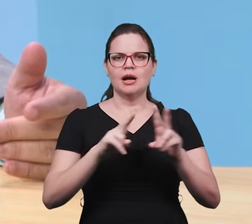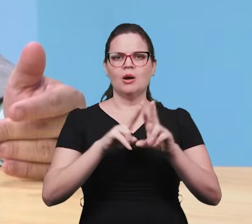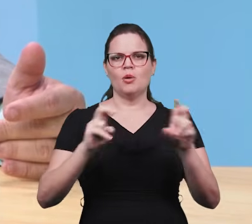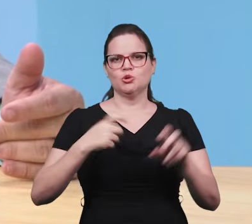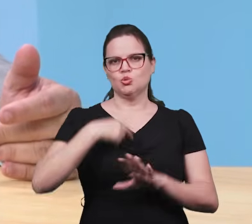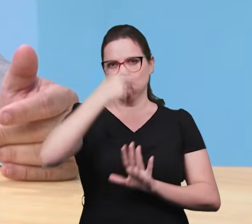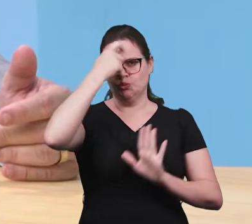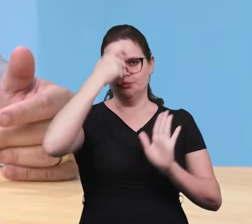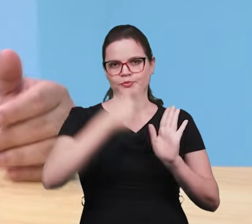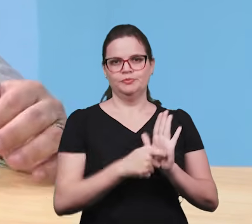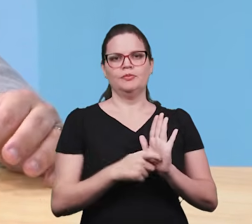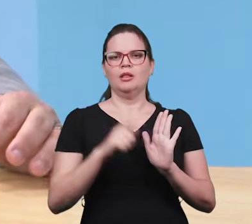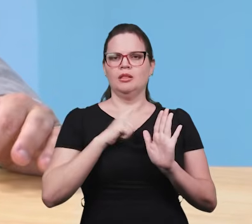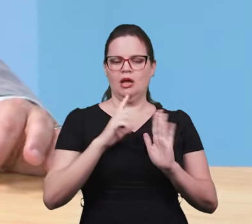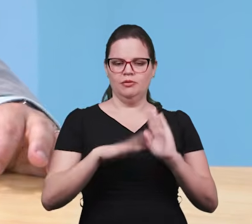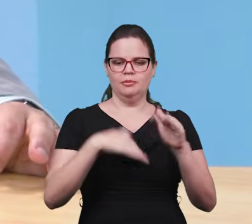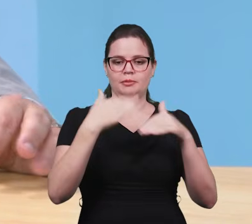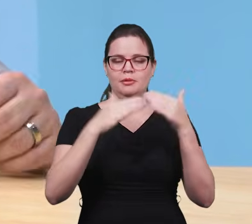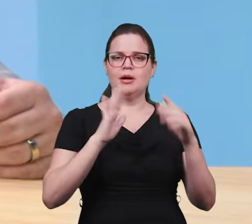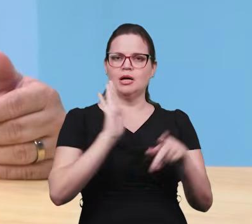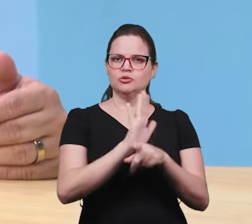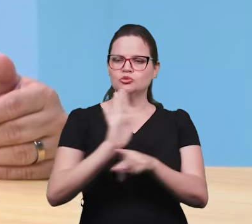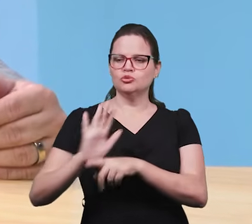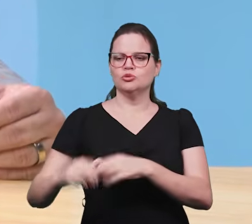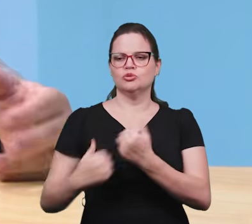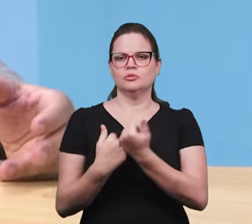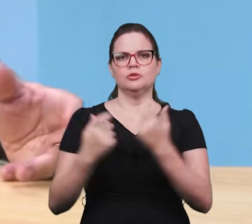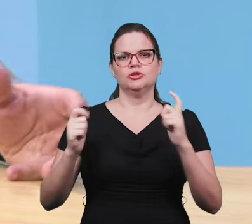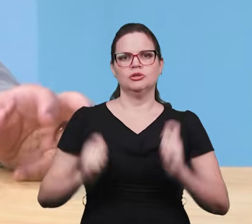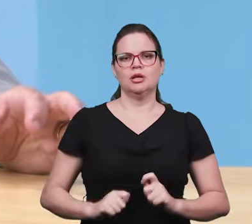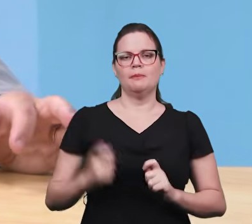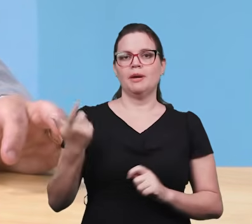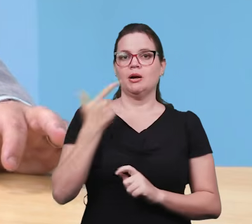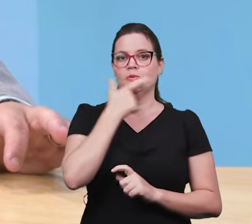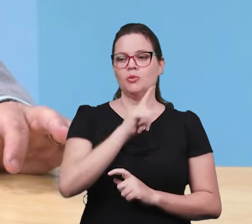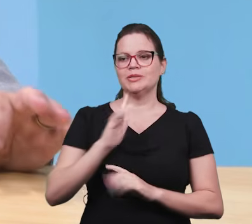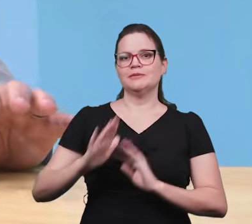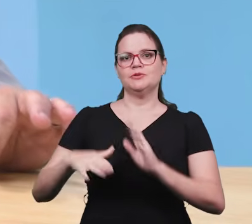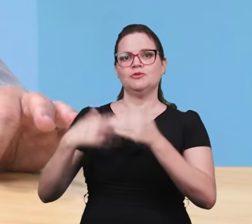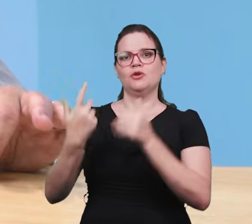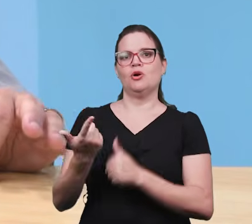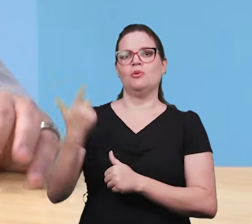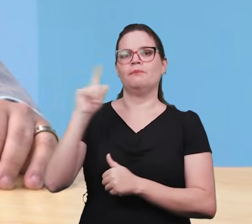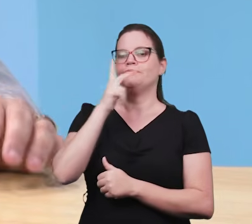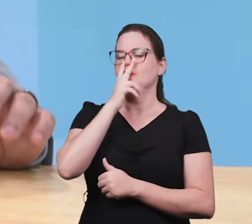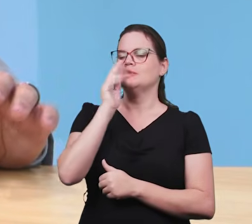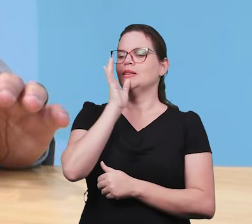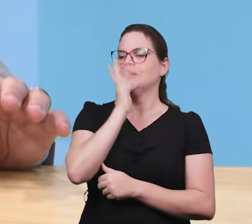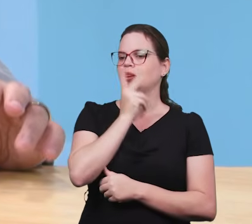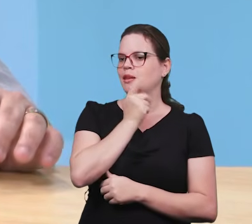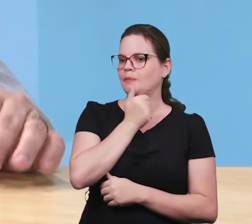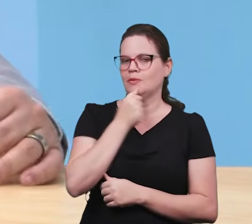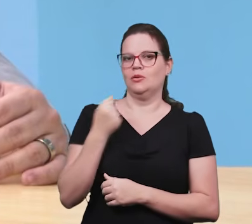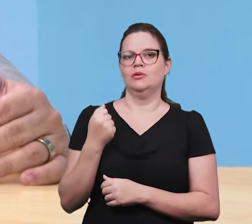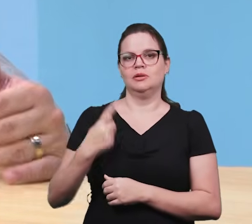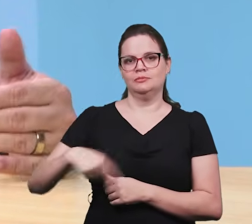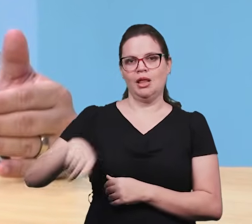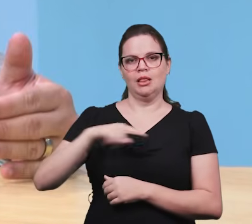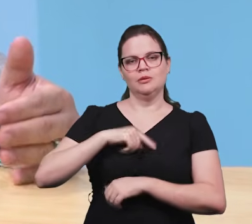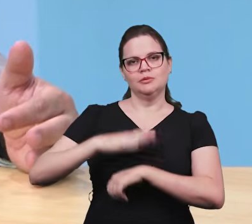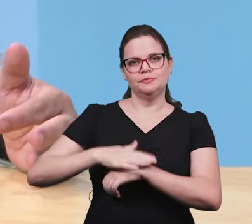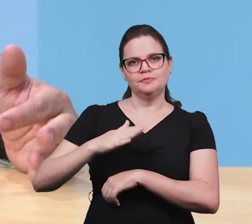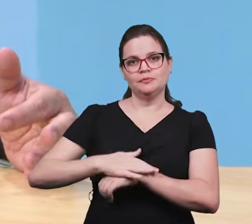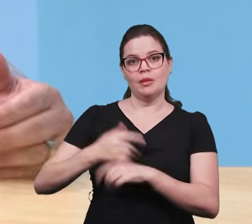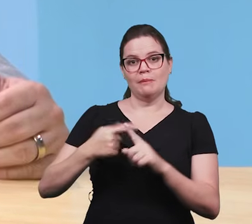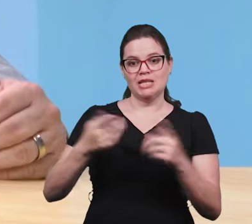E essa inteligência nos dá um suporte para desenvolver coisas que antes para nós demorava muito tempo para o homem desenvolver. Hoje,